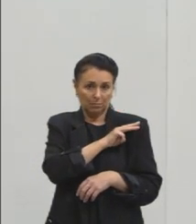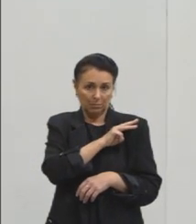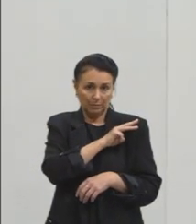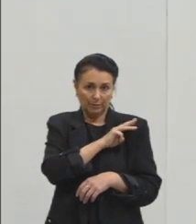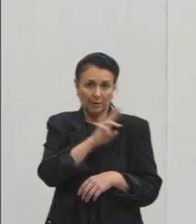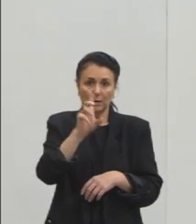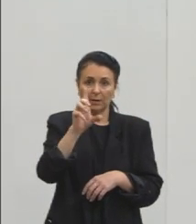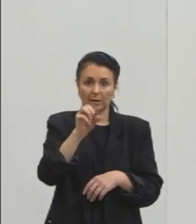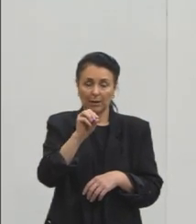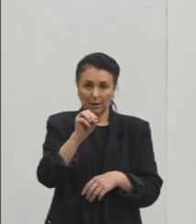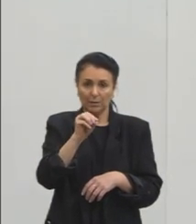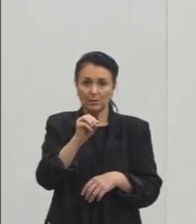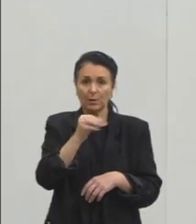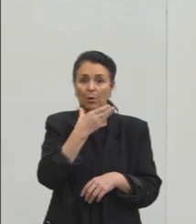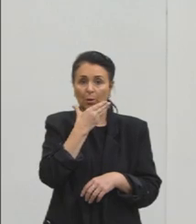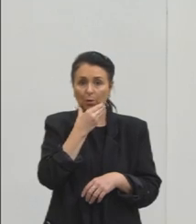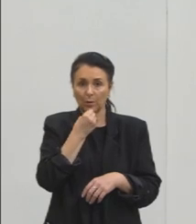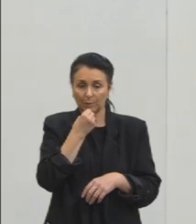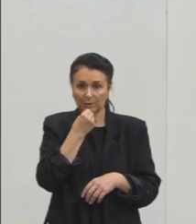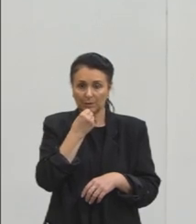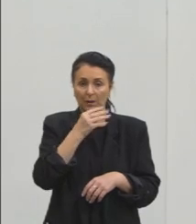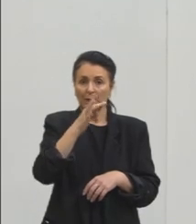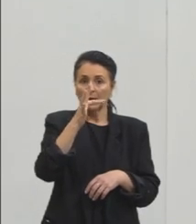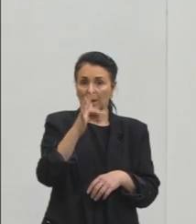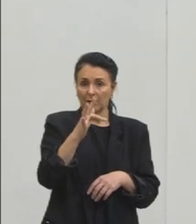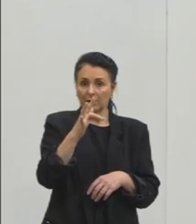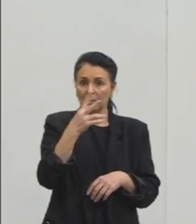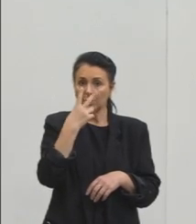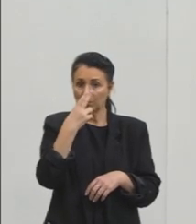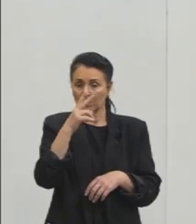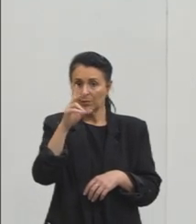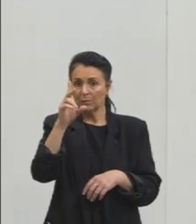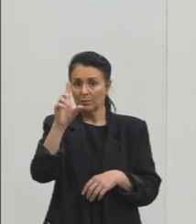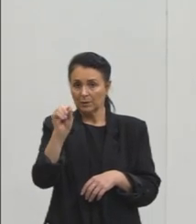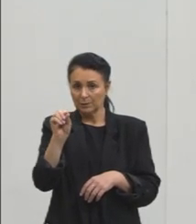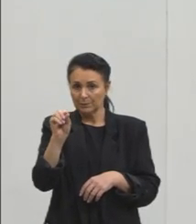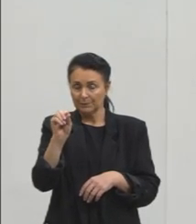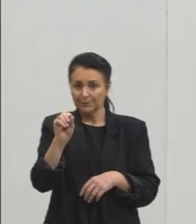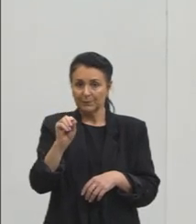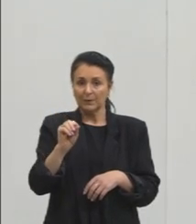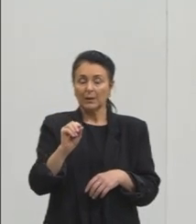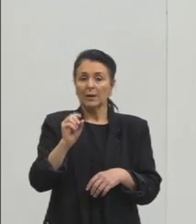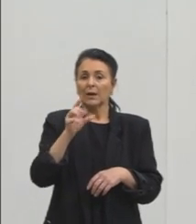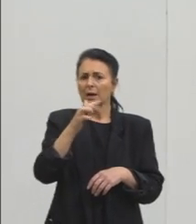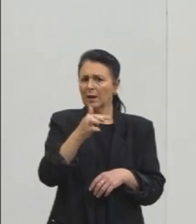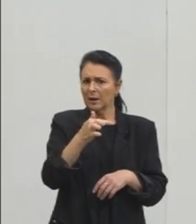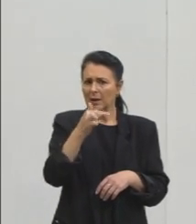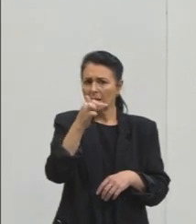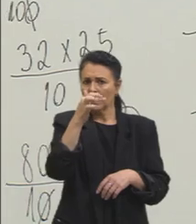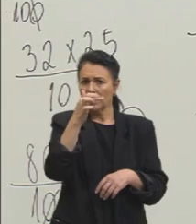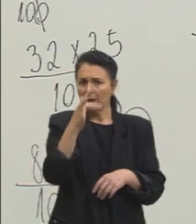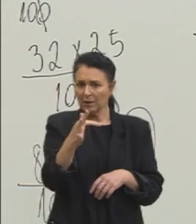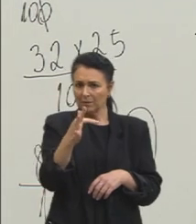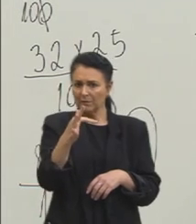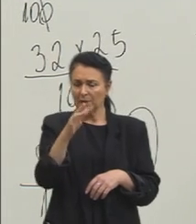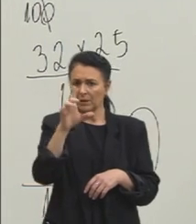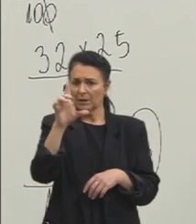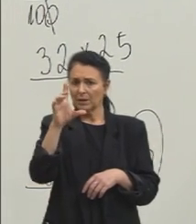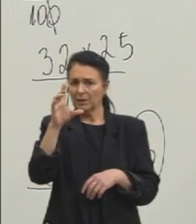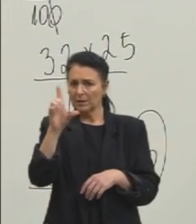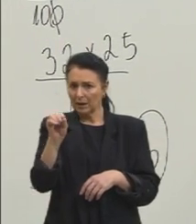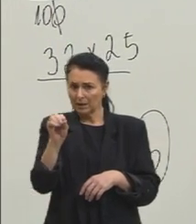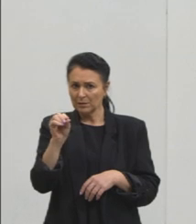sendo 10 alunos homens então F10 consequentemente se F10 se